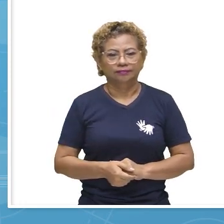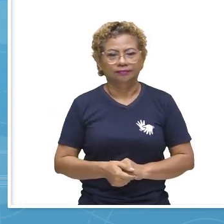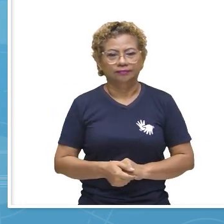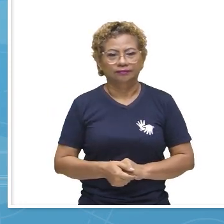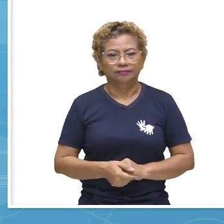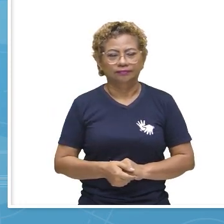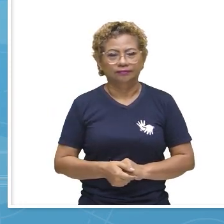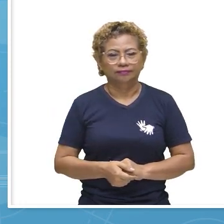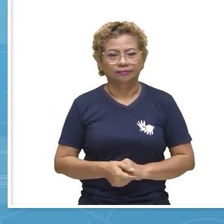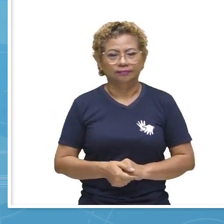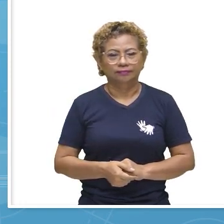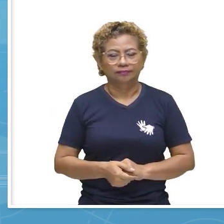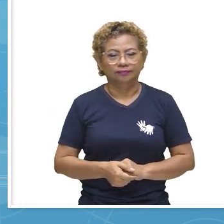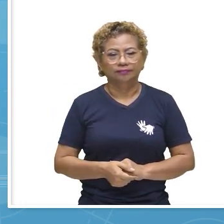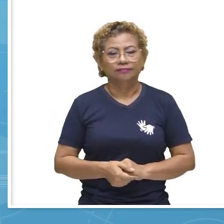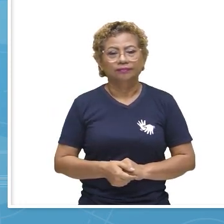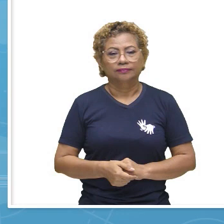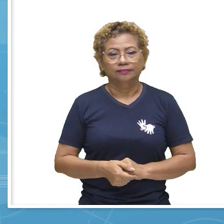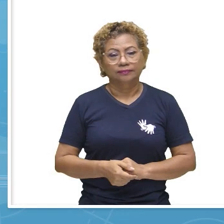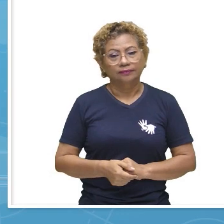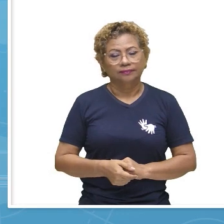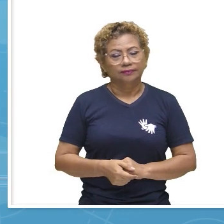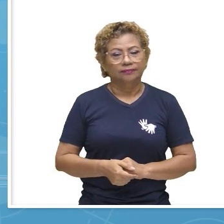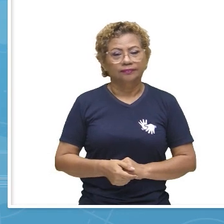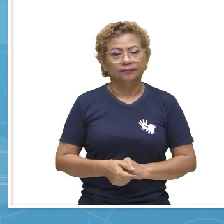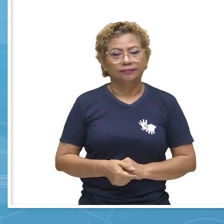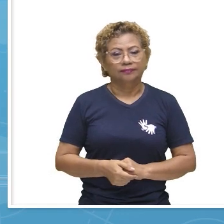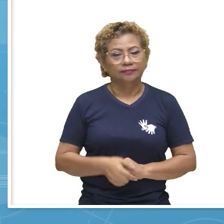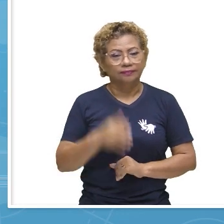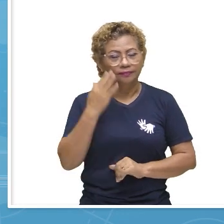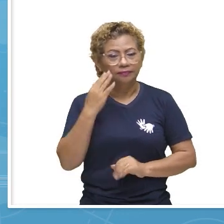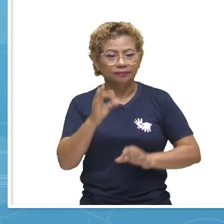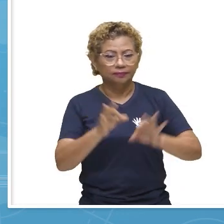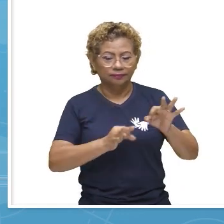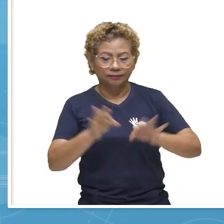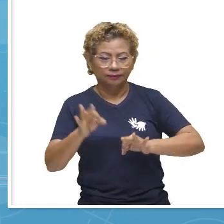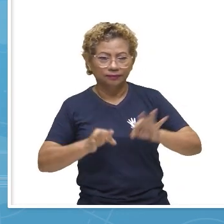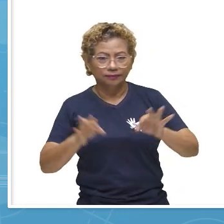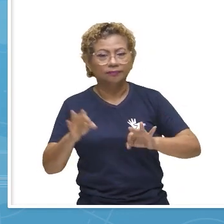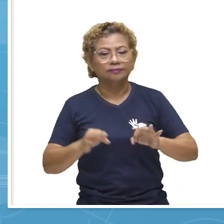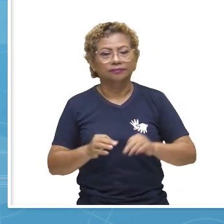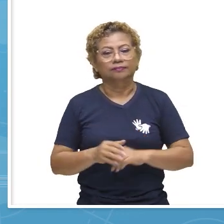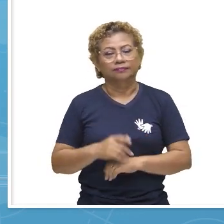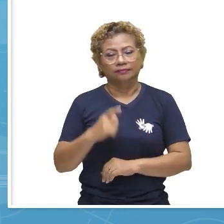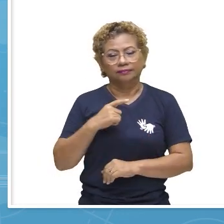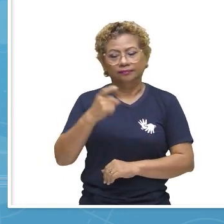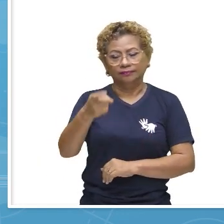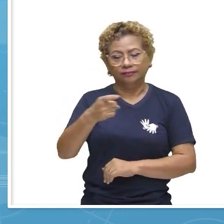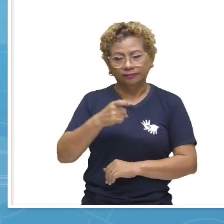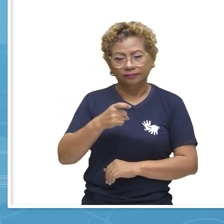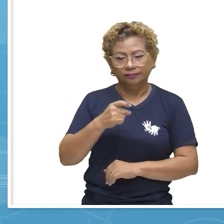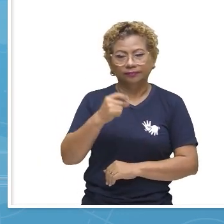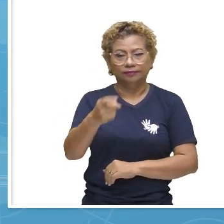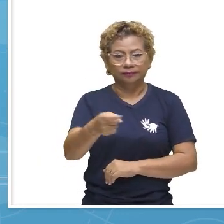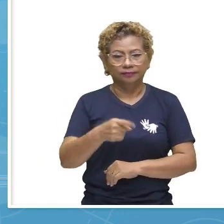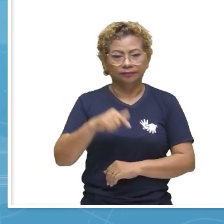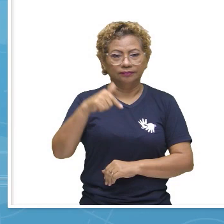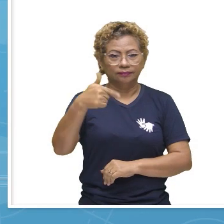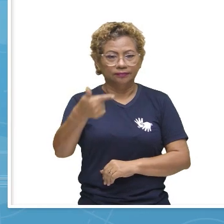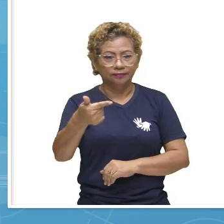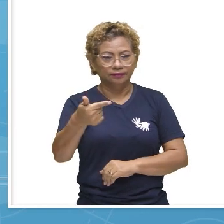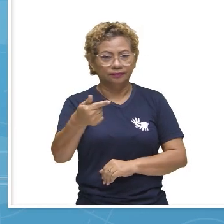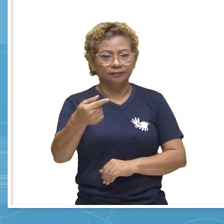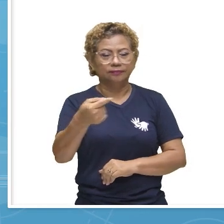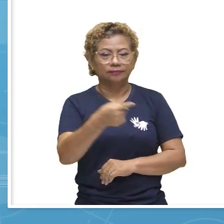x ao quadrado, aí ela fala que menos o quíntuplo, ou seja, 5x, né?